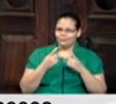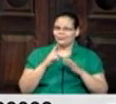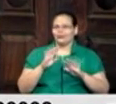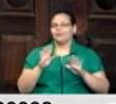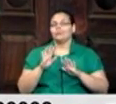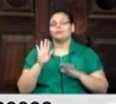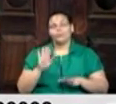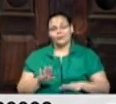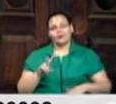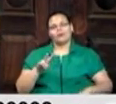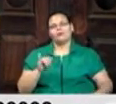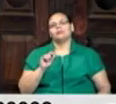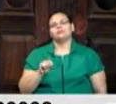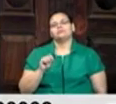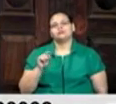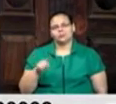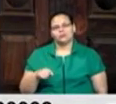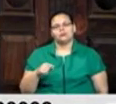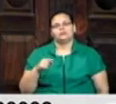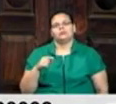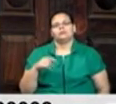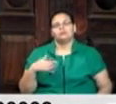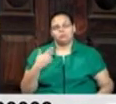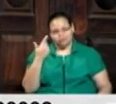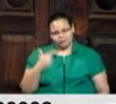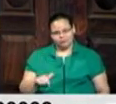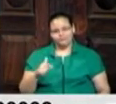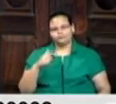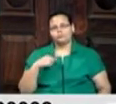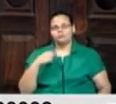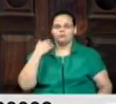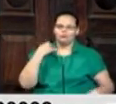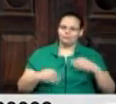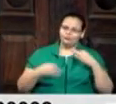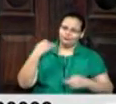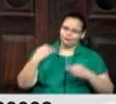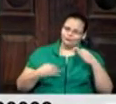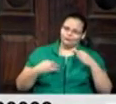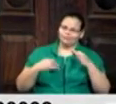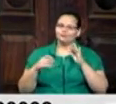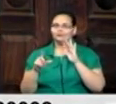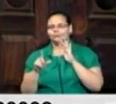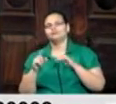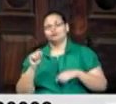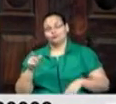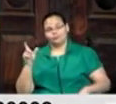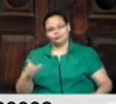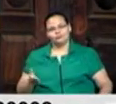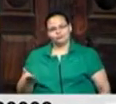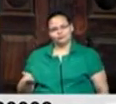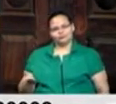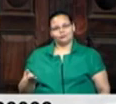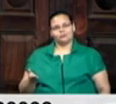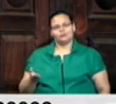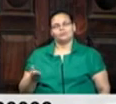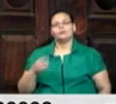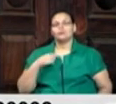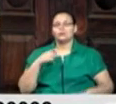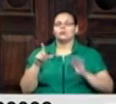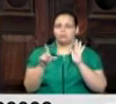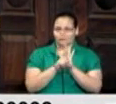ter. Vai se garantir, volto mais uma vez, ao judiciário garantindo,